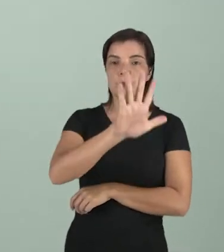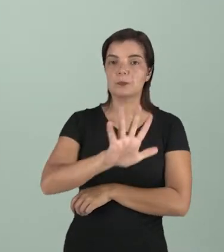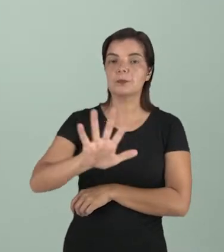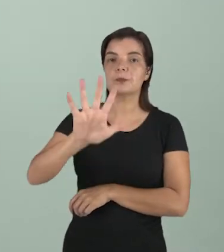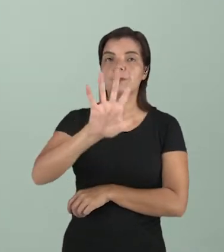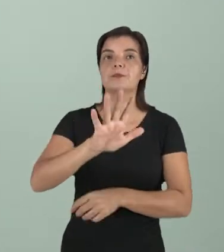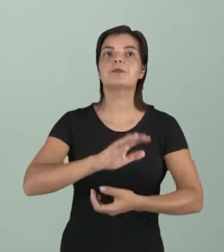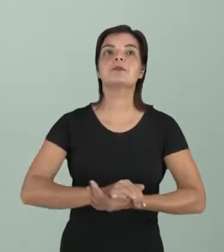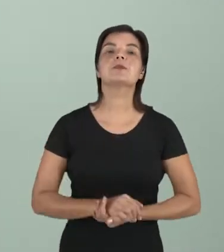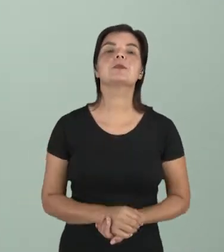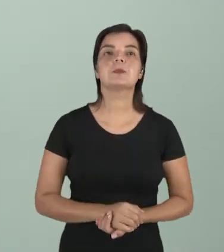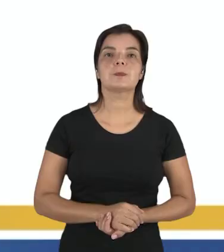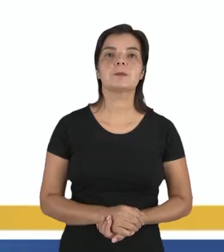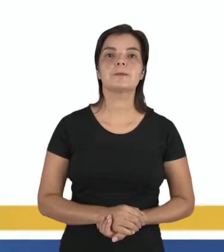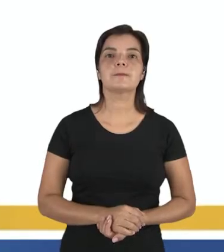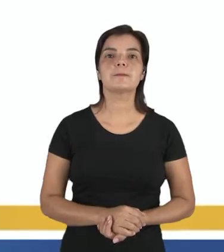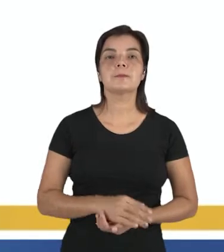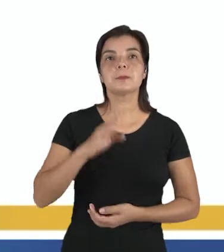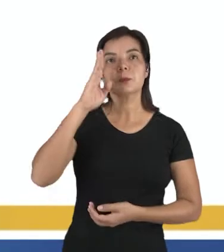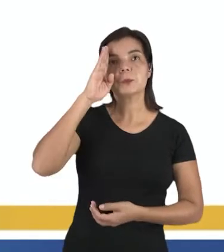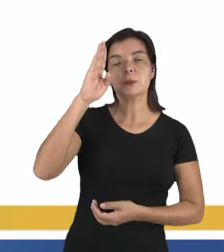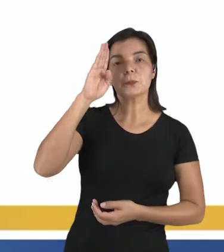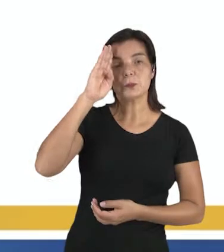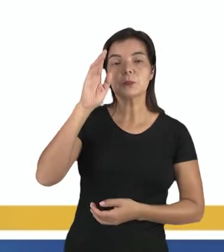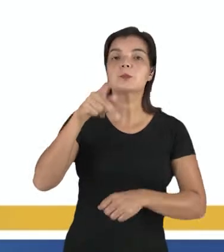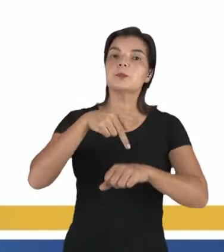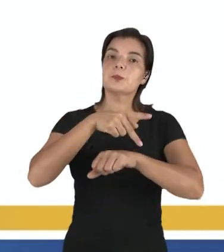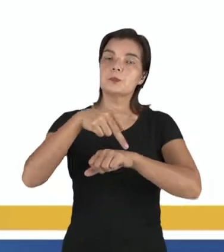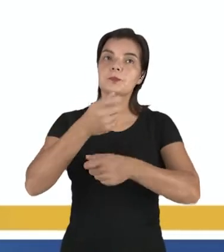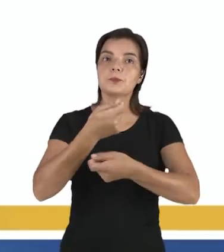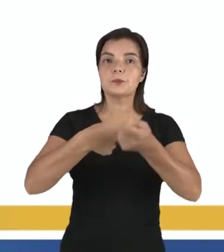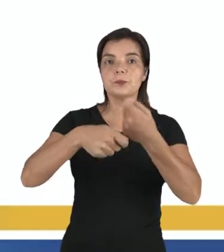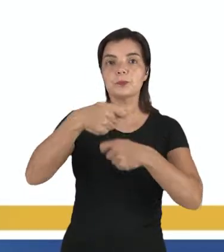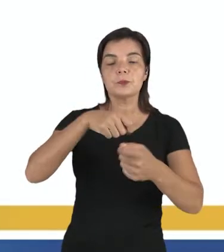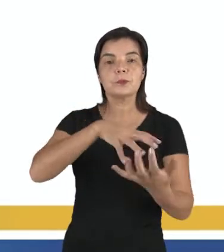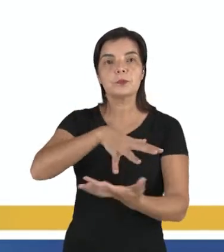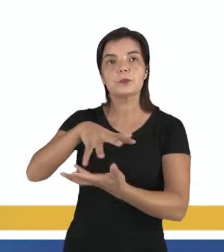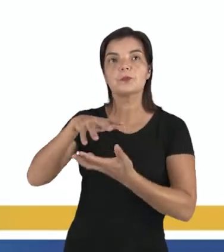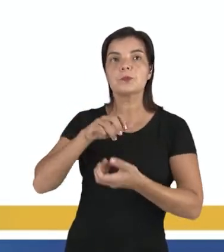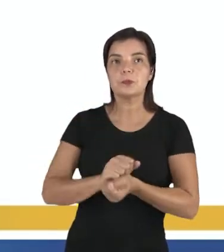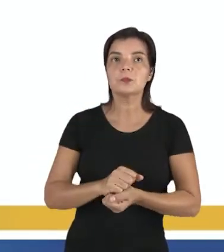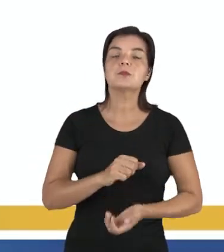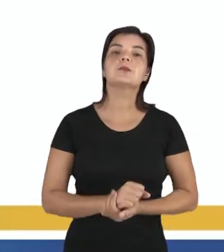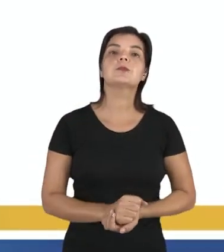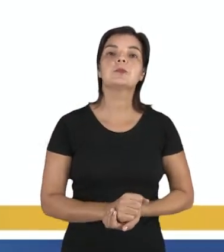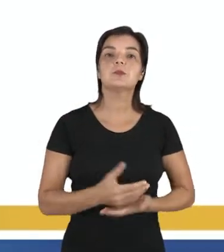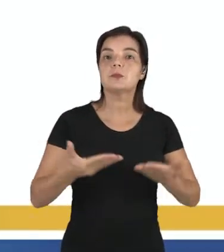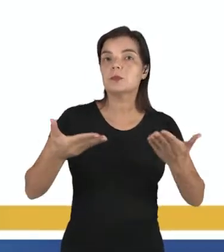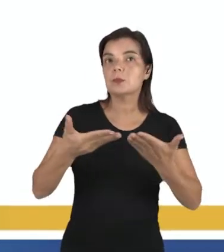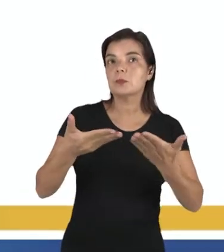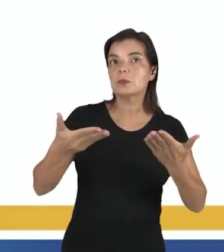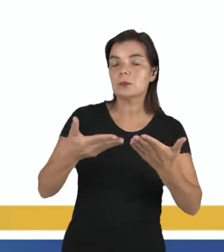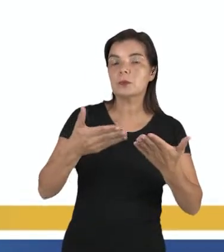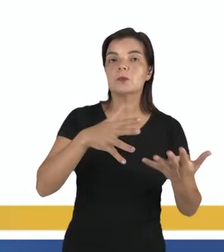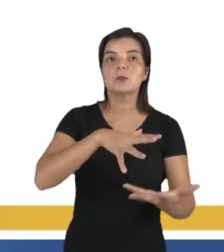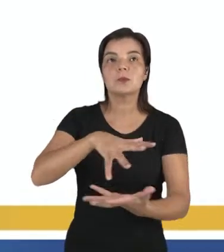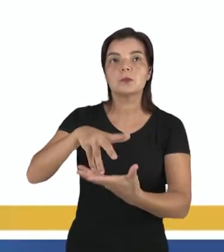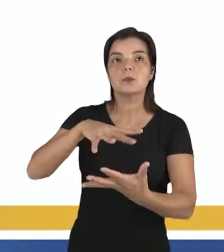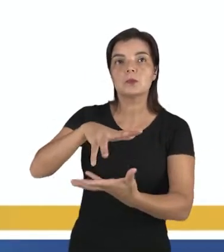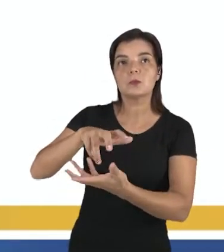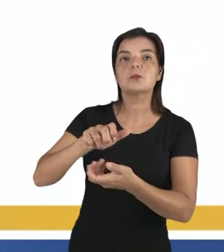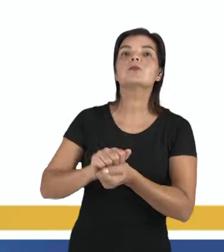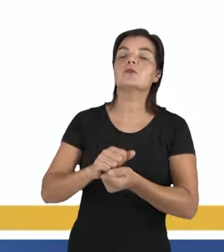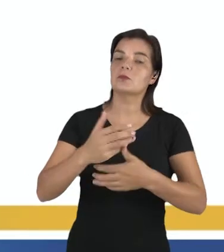Ocidental. Vamos lá, principais centros econômicos do mundo. Nos dias atuais, com a globalização em